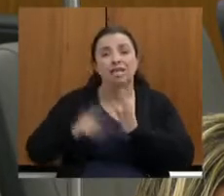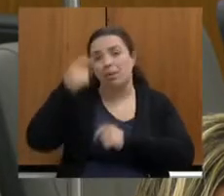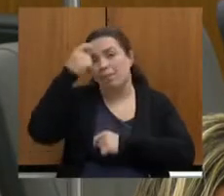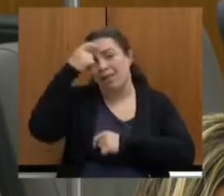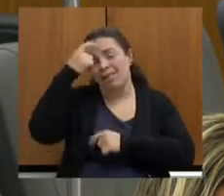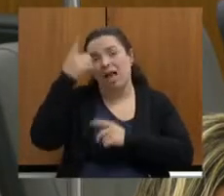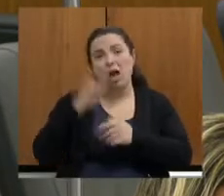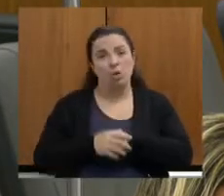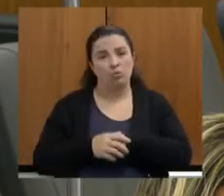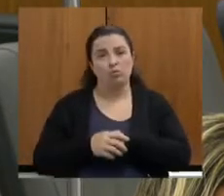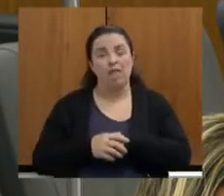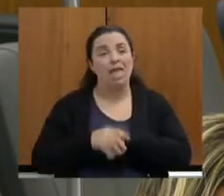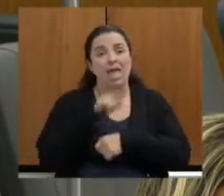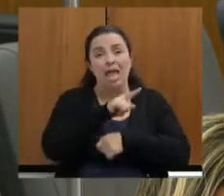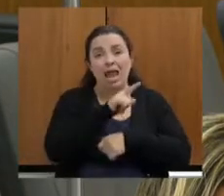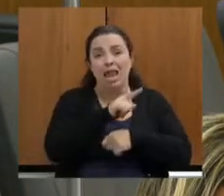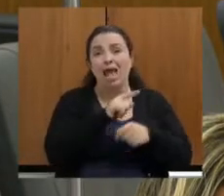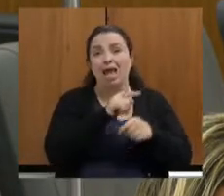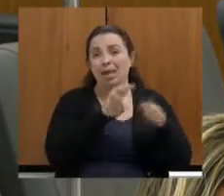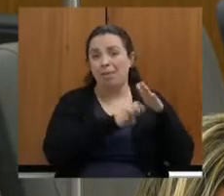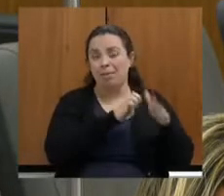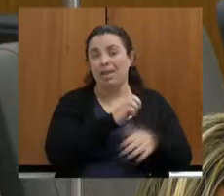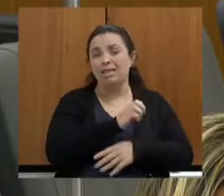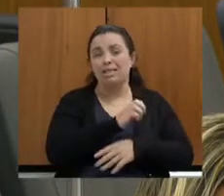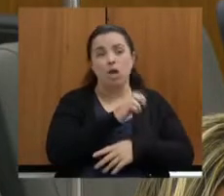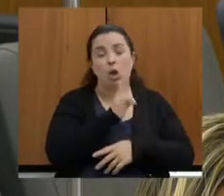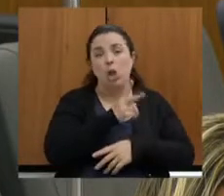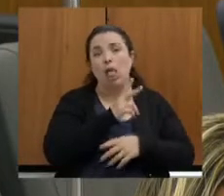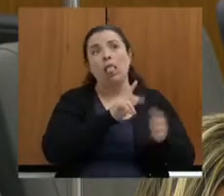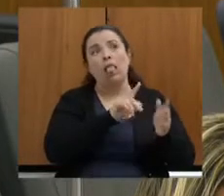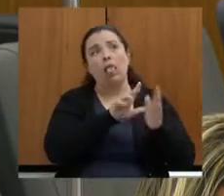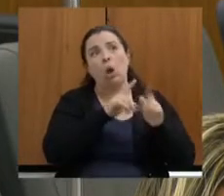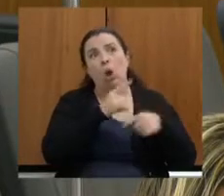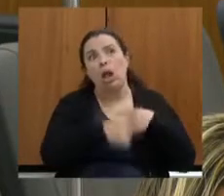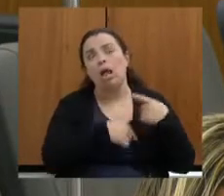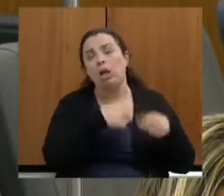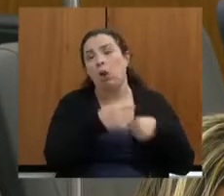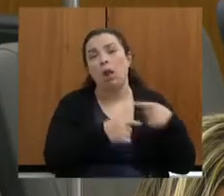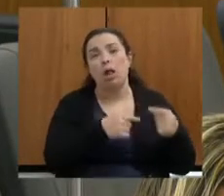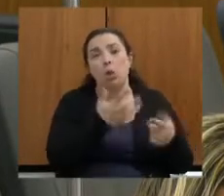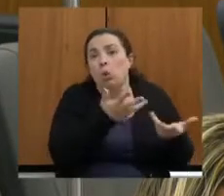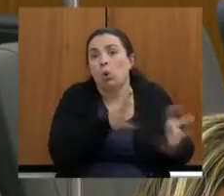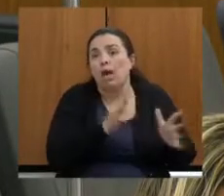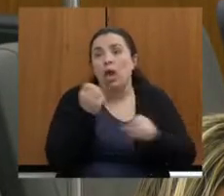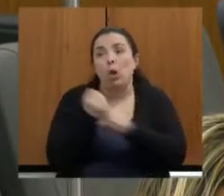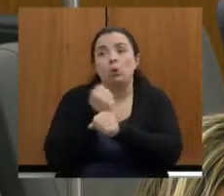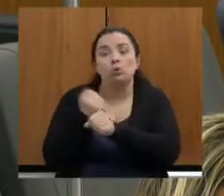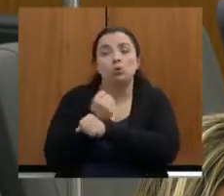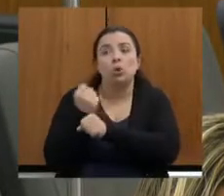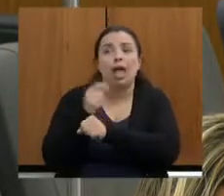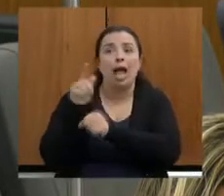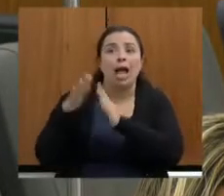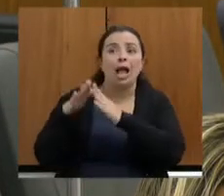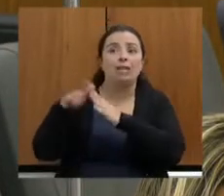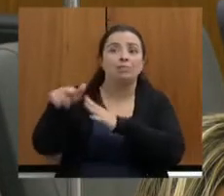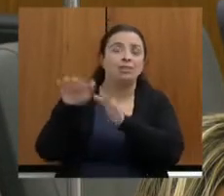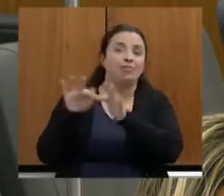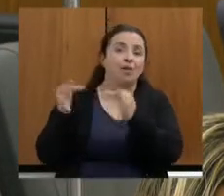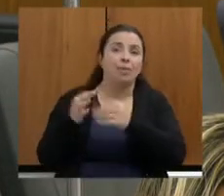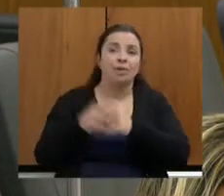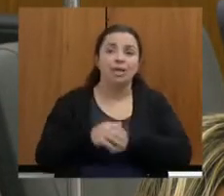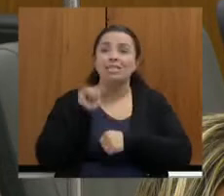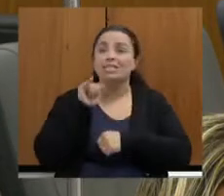terreno lá eles não quer construir a casa para o povo do Gesteira senão não tiver uma Assessoria no Gesteira